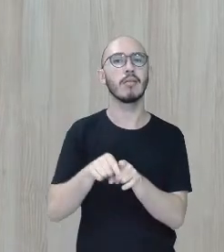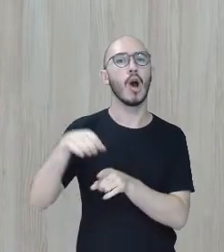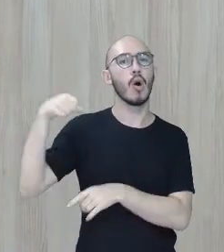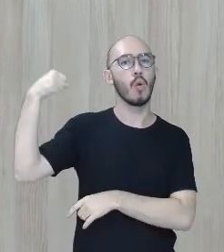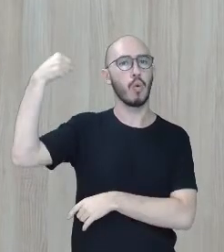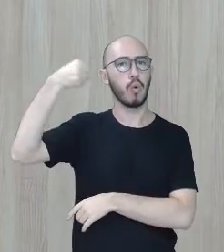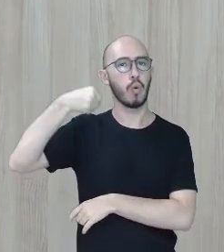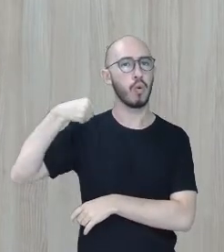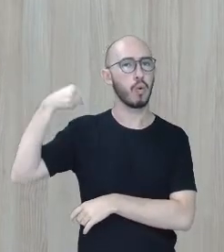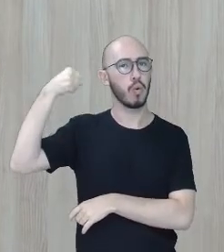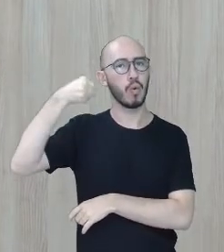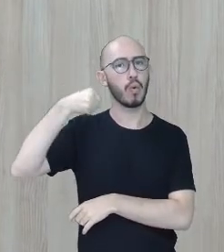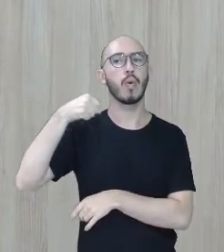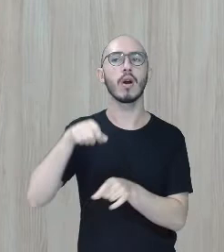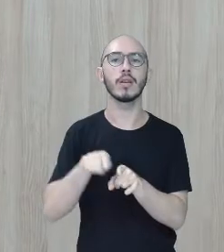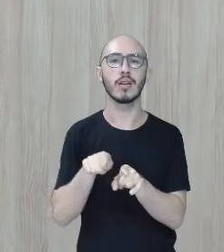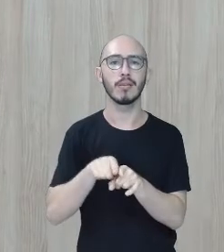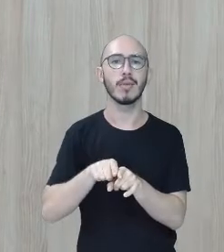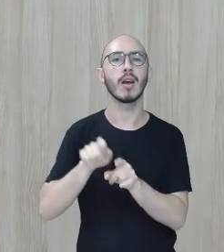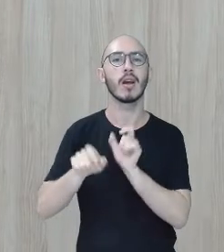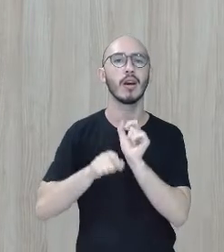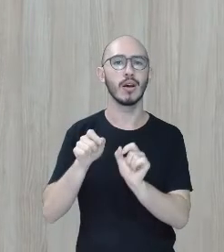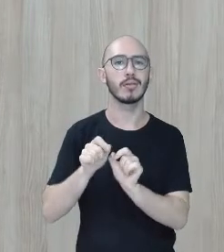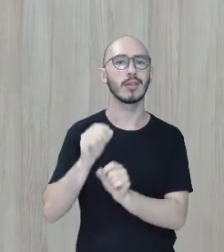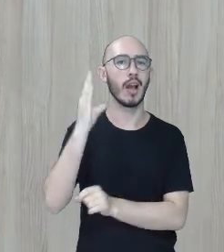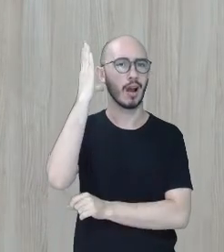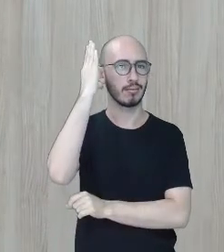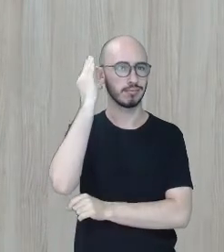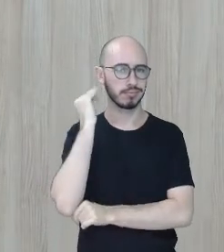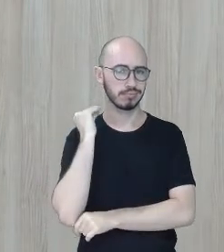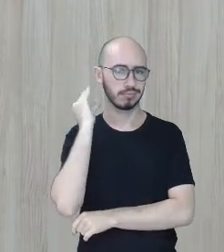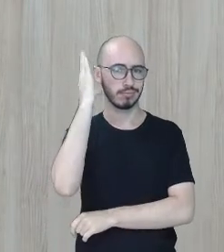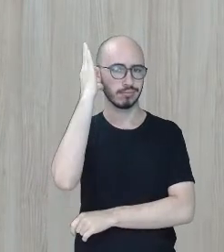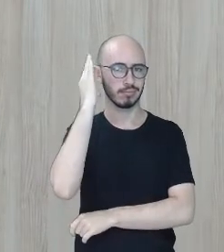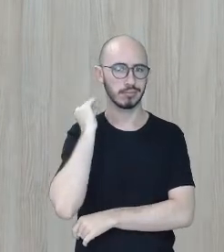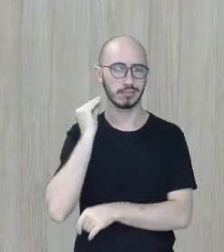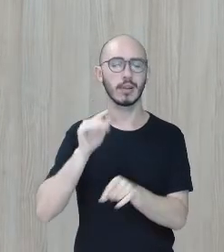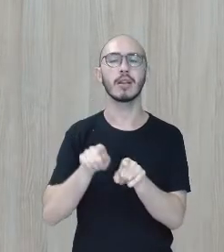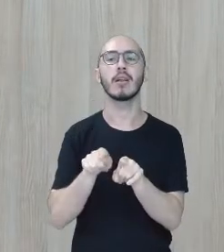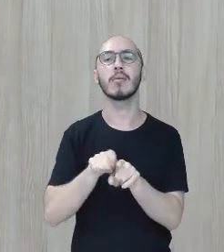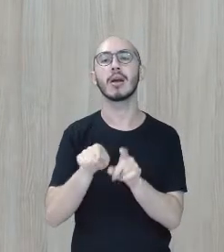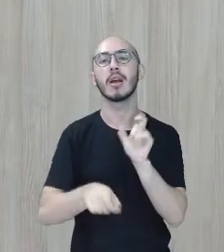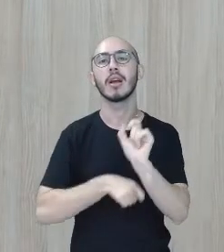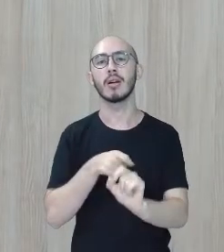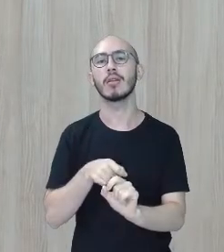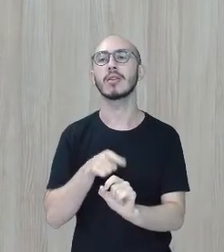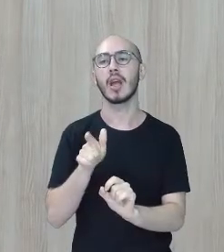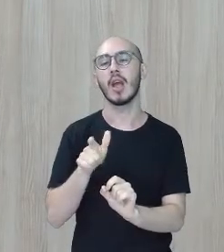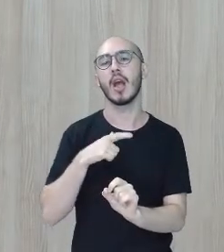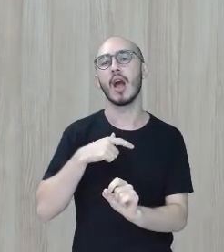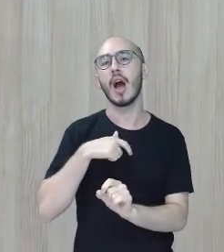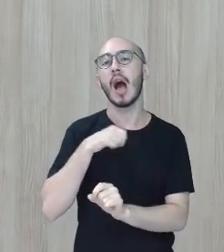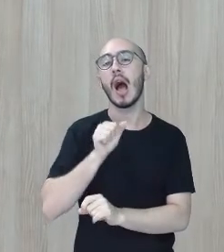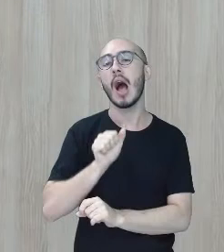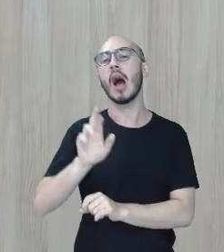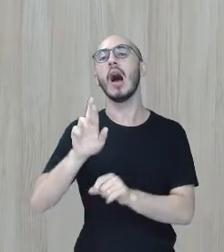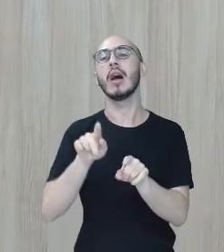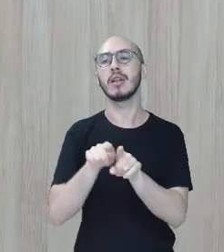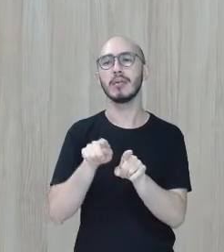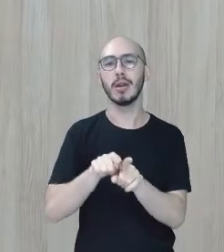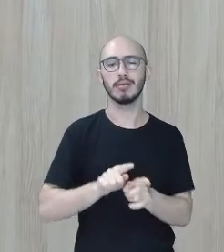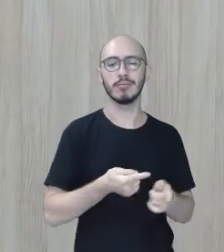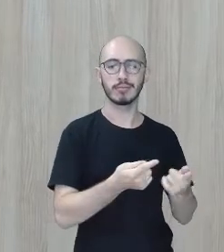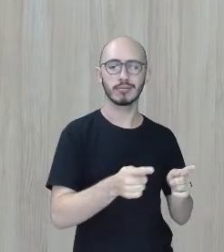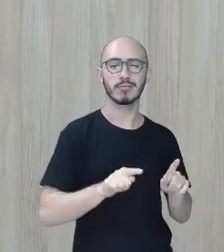de cabelo, nas chapinhas, nos aquecedores de ar, nas churrasqueiras elétricas.